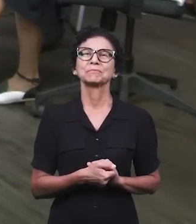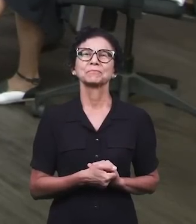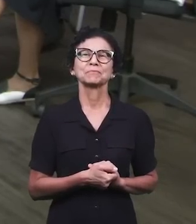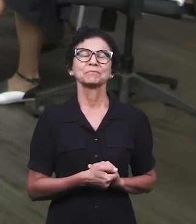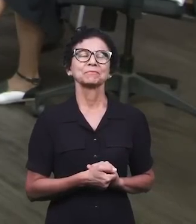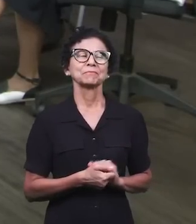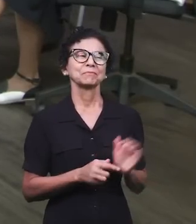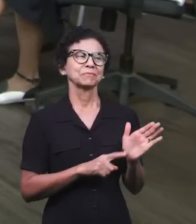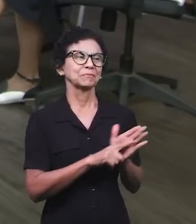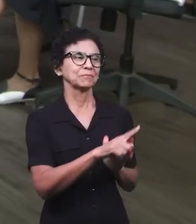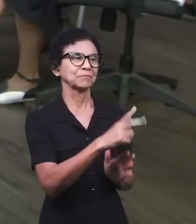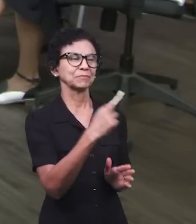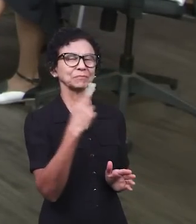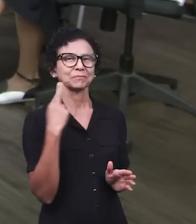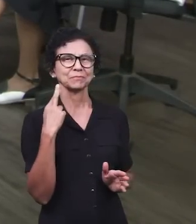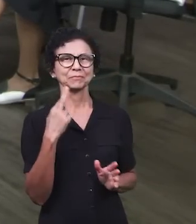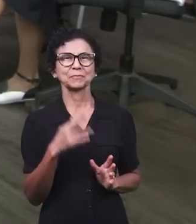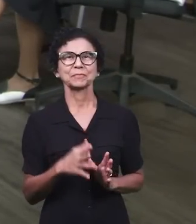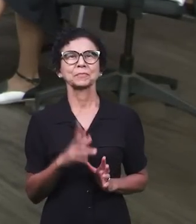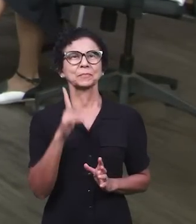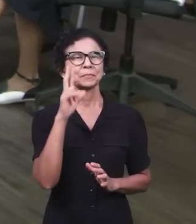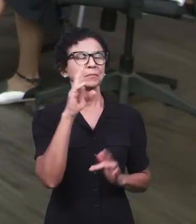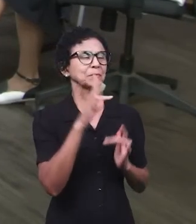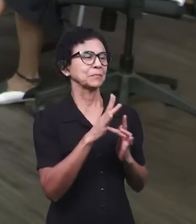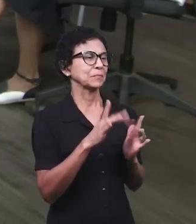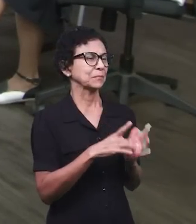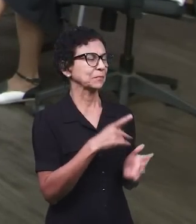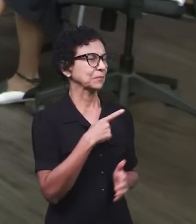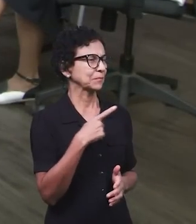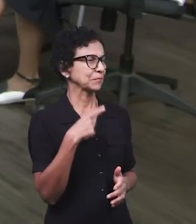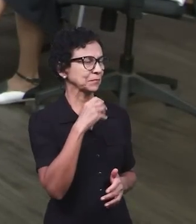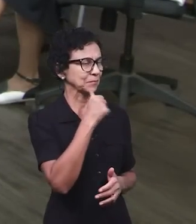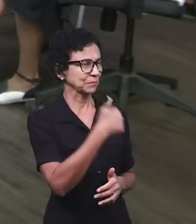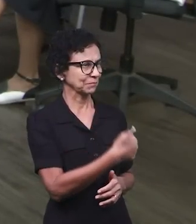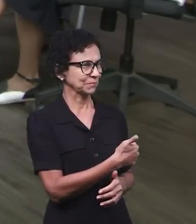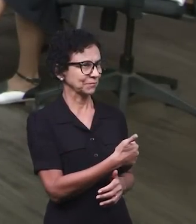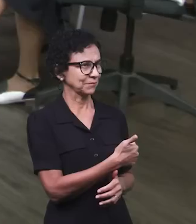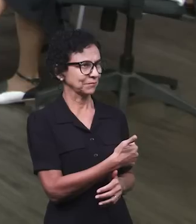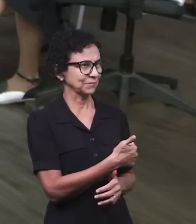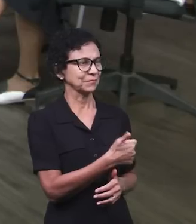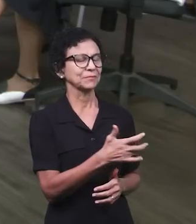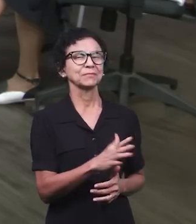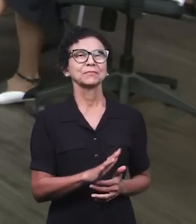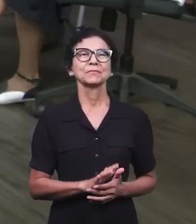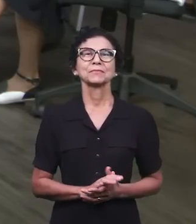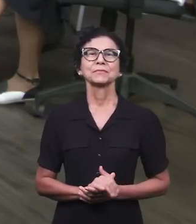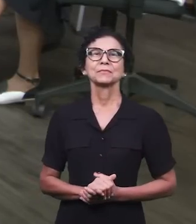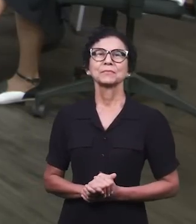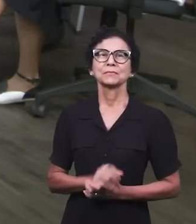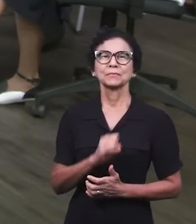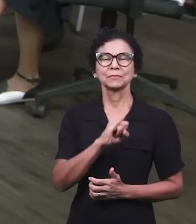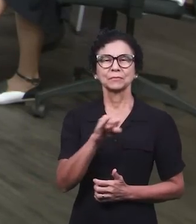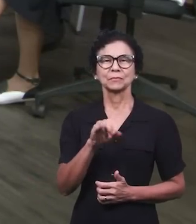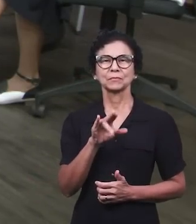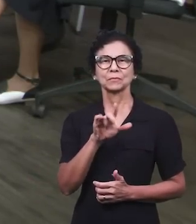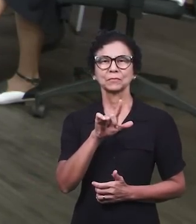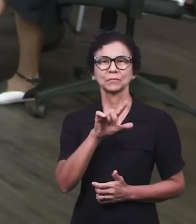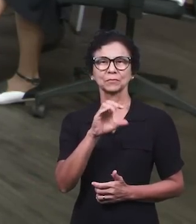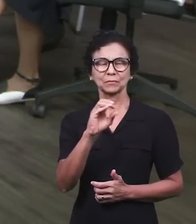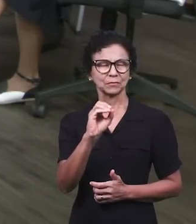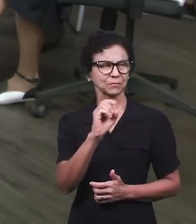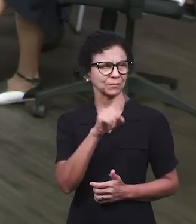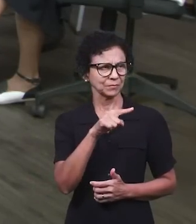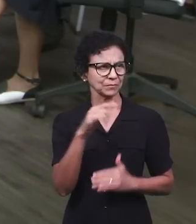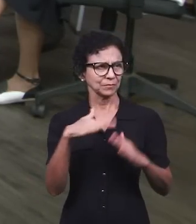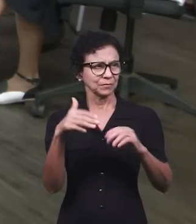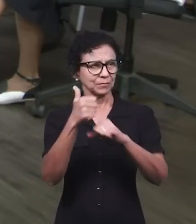Isso. E vai ser uma bênção. Pronto, pastor Júlio, Pai Senhor, tudo bem? Você está bem? Tudo Júlio ótimo. Filgueiras. Isso mesmo. Júlio, que é contador.